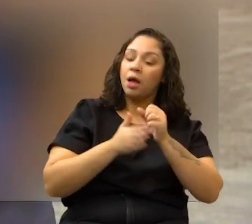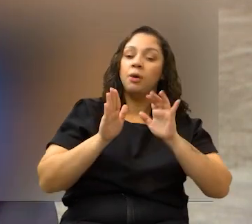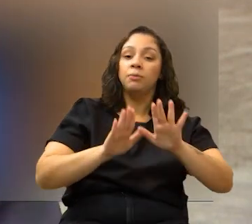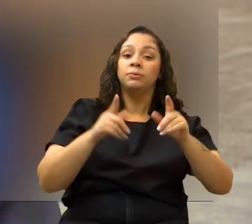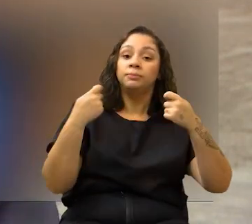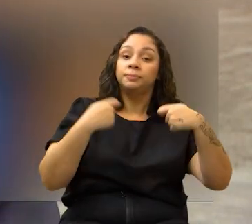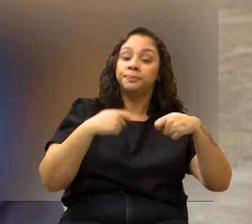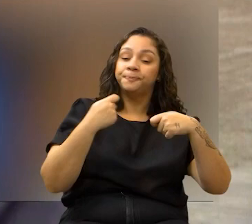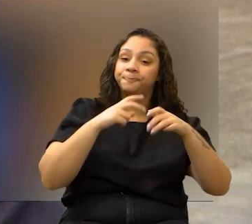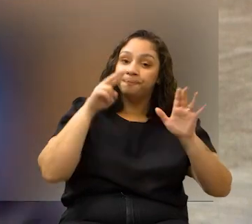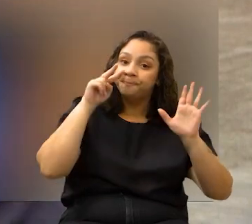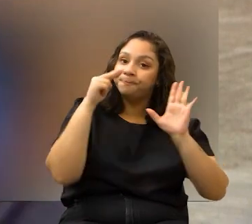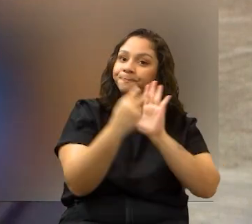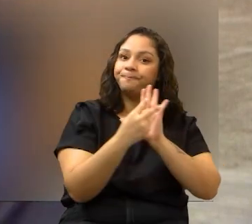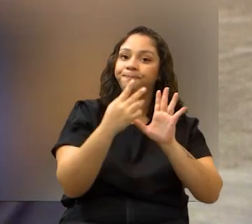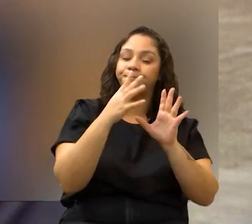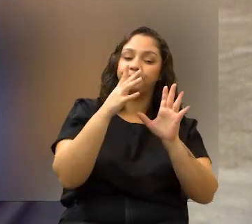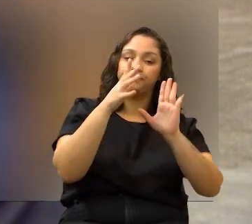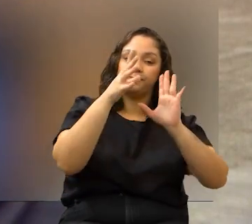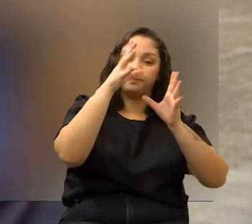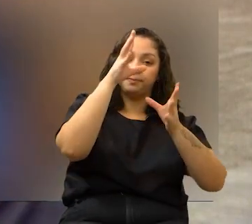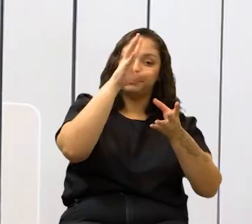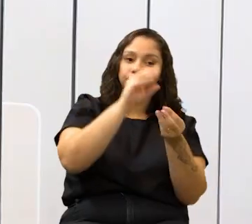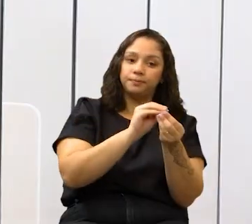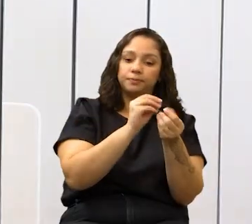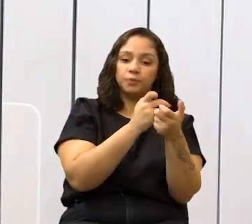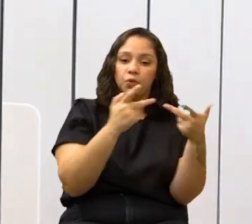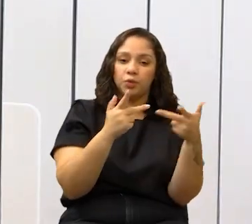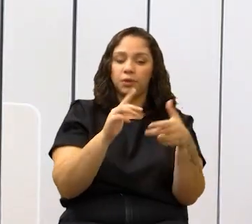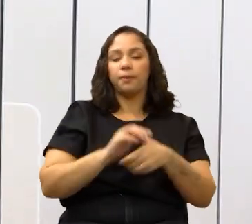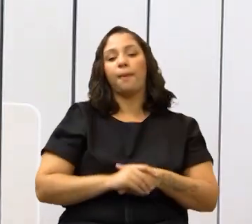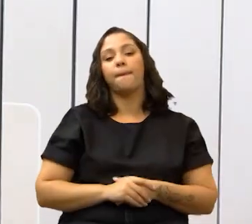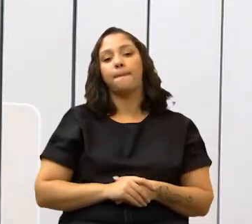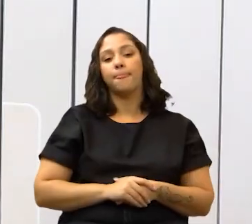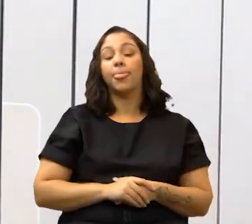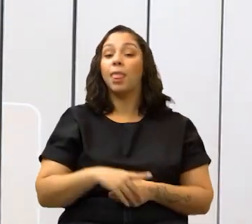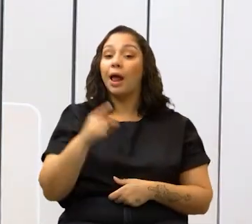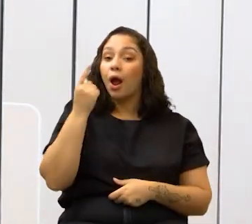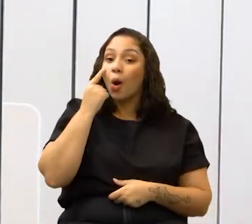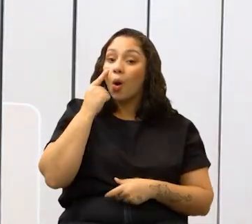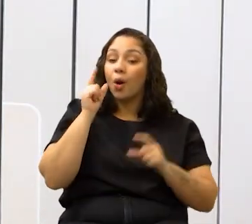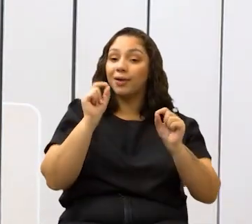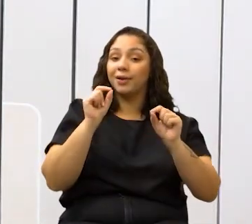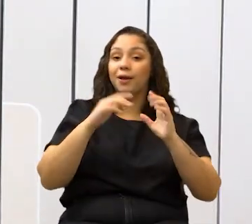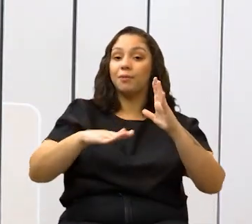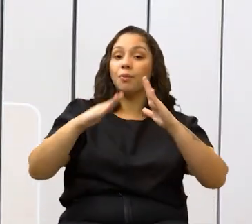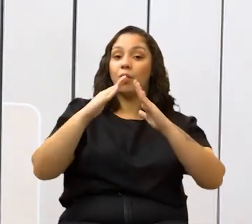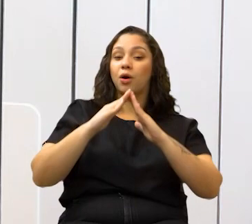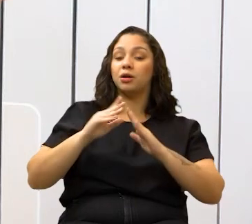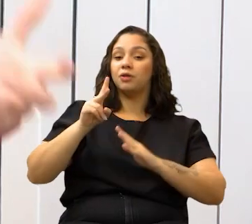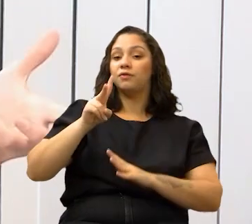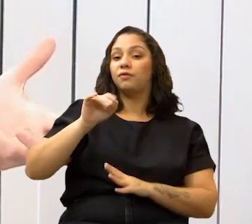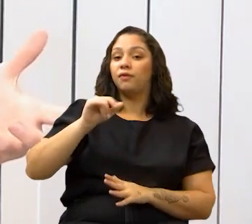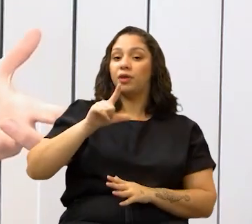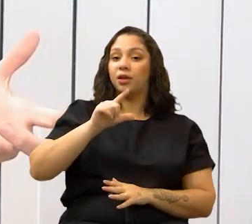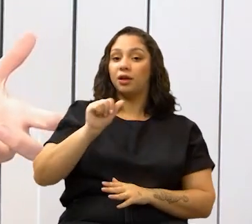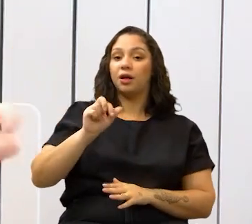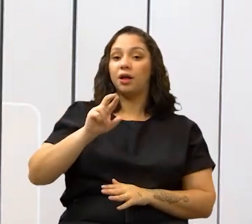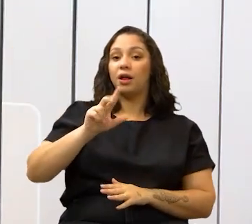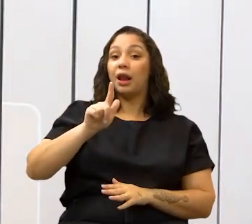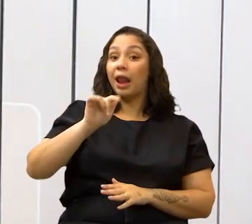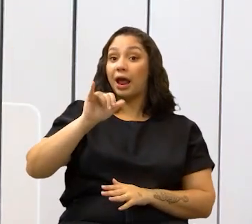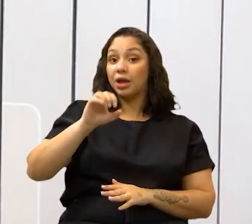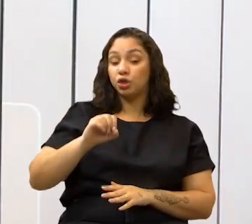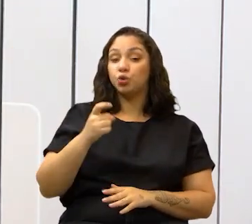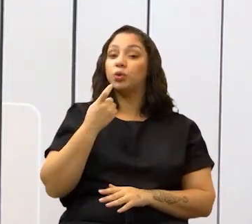tenho que considerar um conjunto de situações. Olha só, quem mora no Village Campinas e precisa